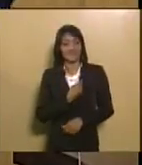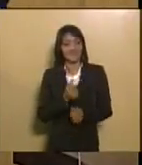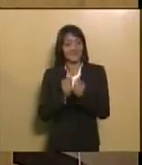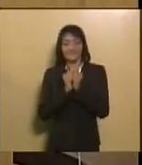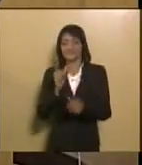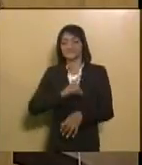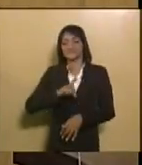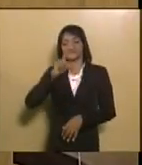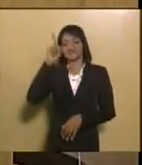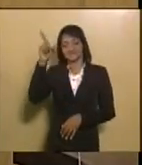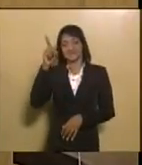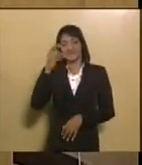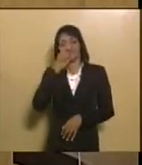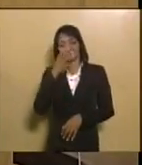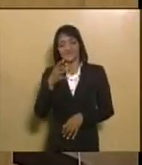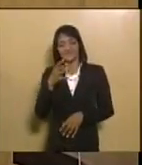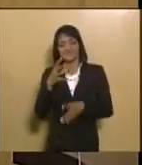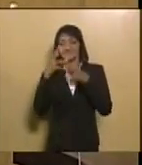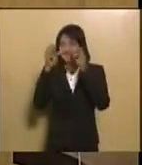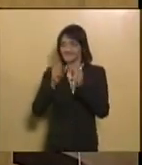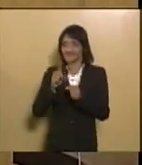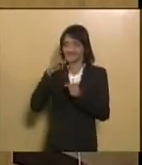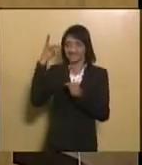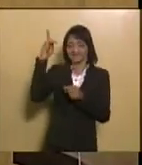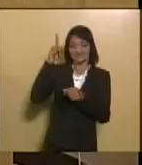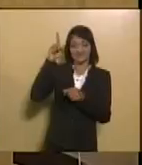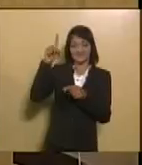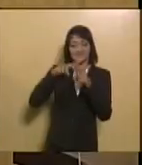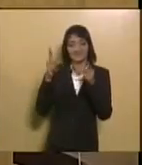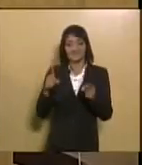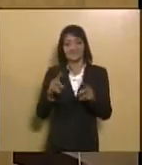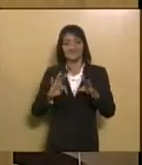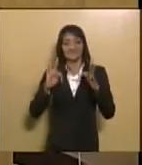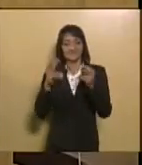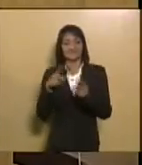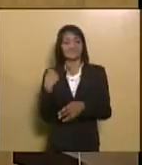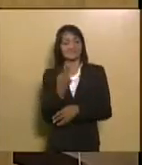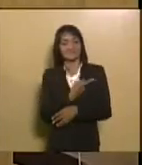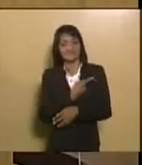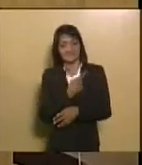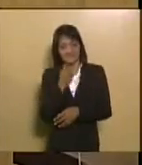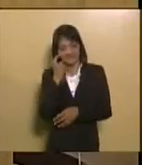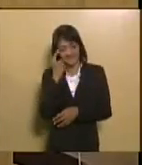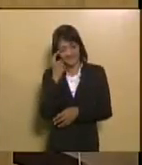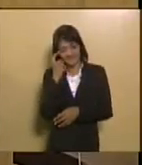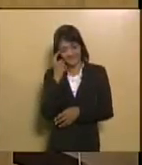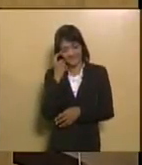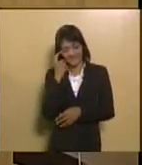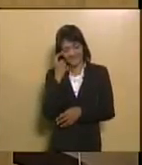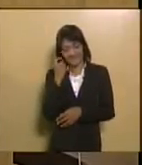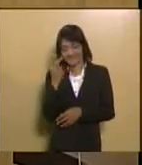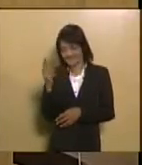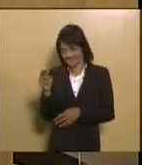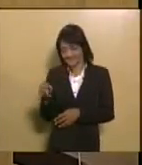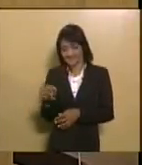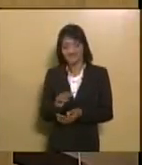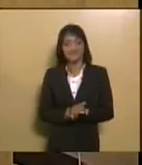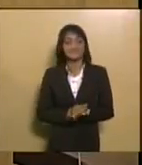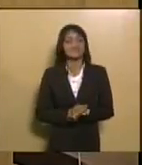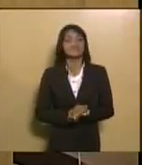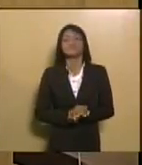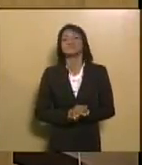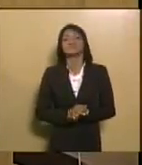divinos são exclusivos. Os morais são acessíveis a todos nós. Deputado, você tem mais 2 minutos. Obrigado, presidente. Que esse